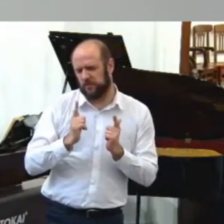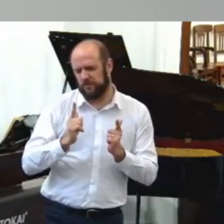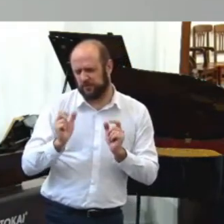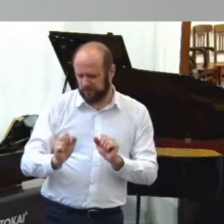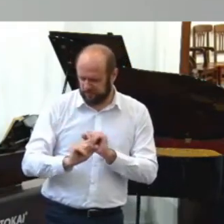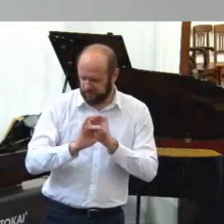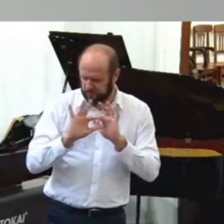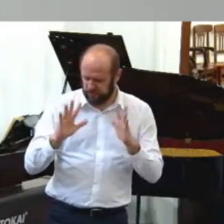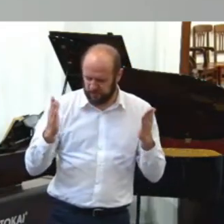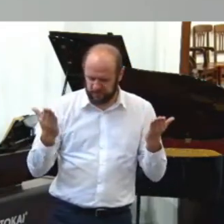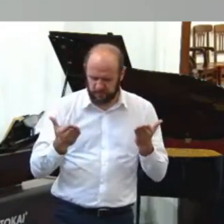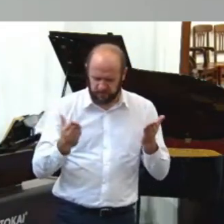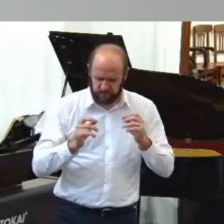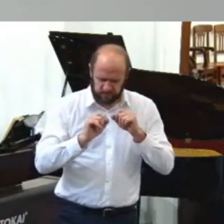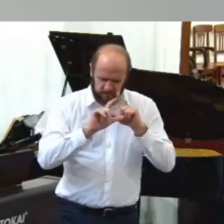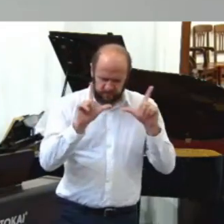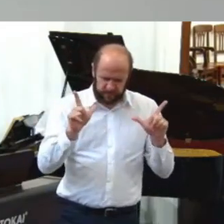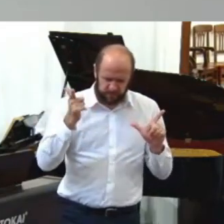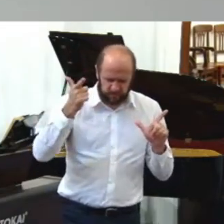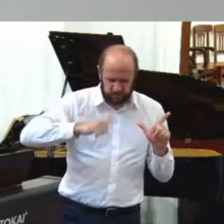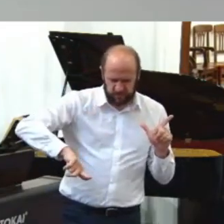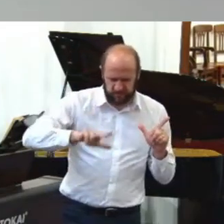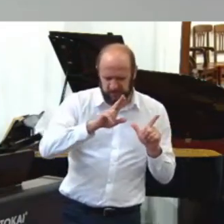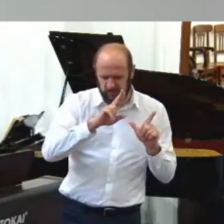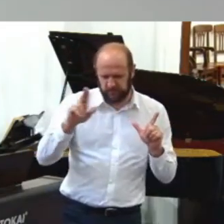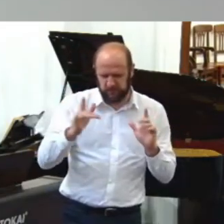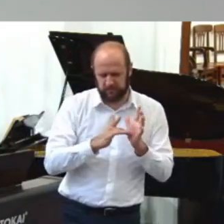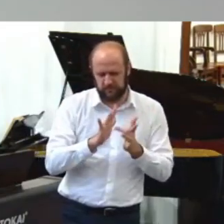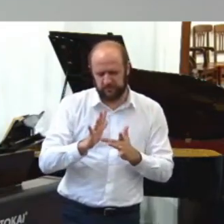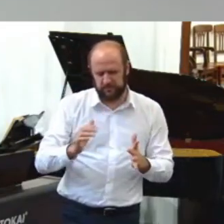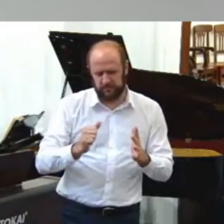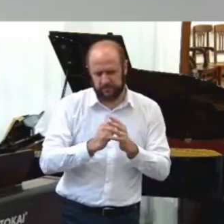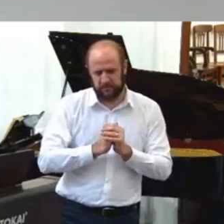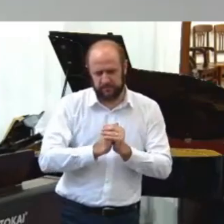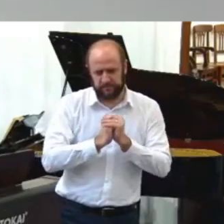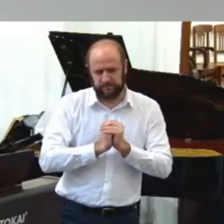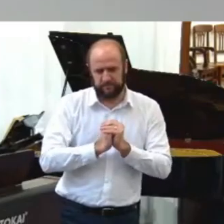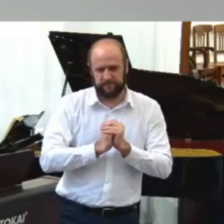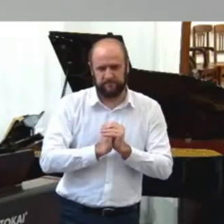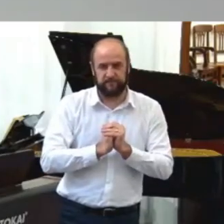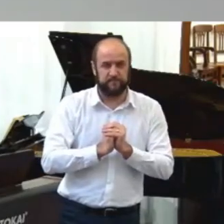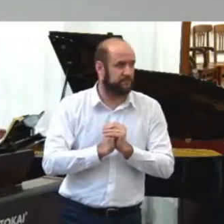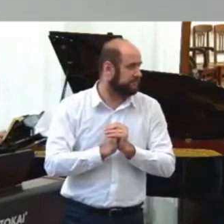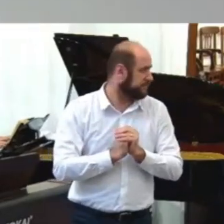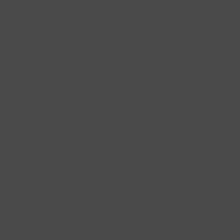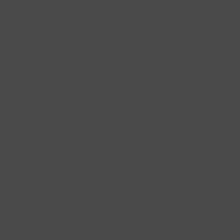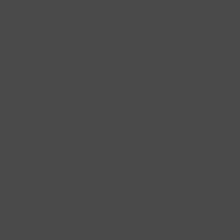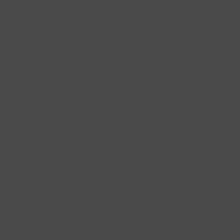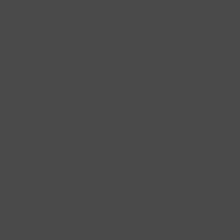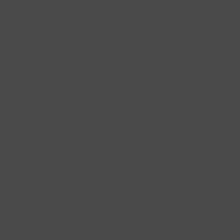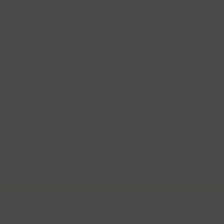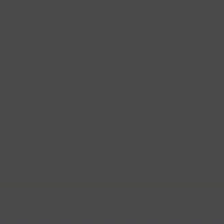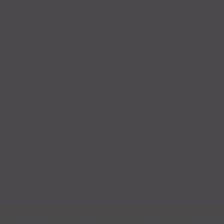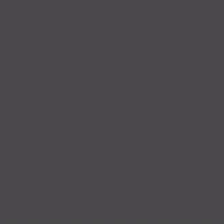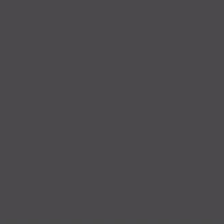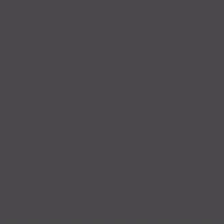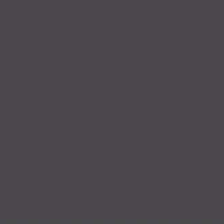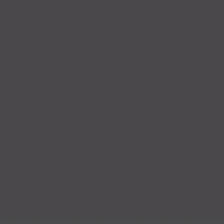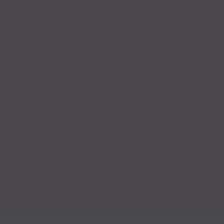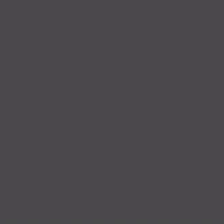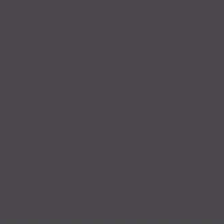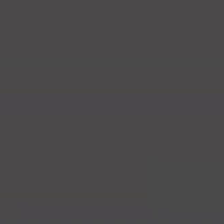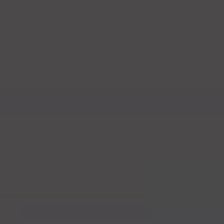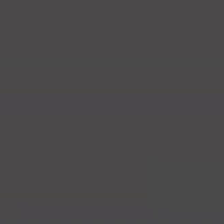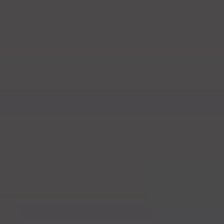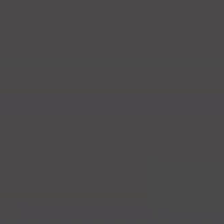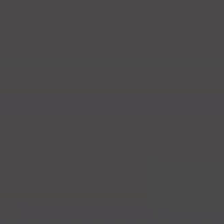Seja glorificado nessa manhã, mais uma vez, em nome de Jesus. Amém e amém. Muito obrigado por nos